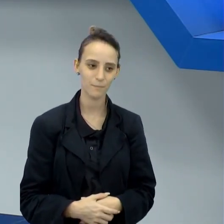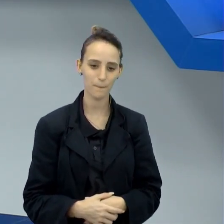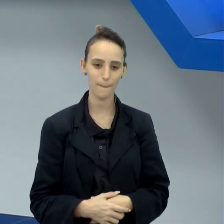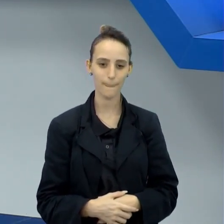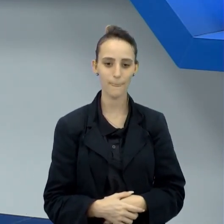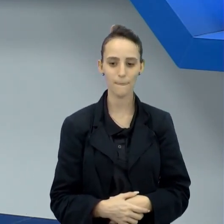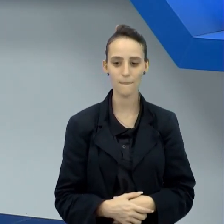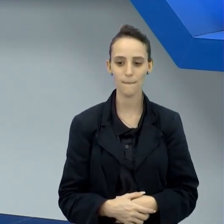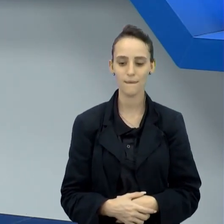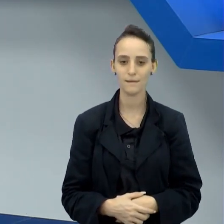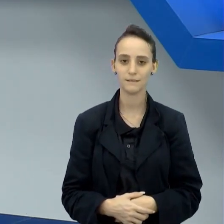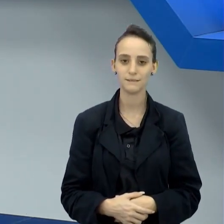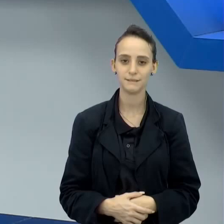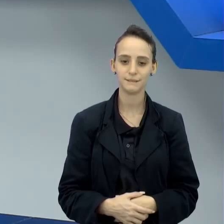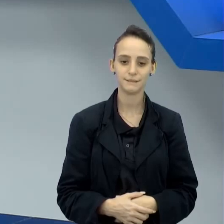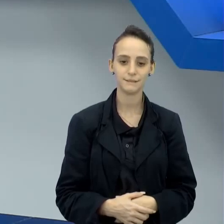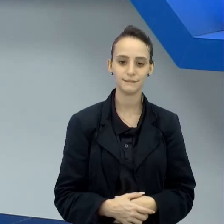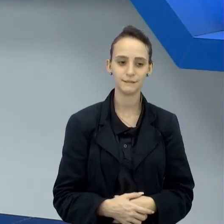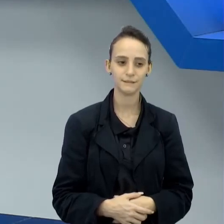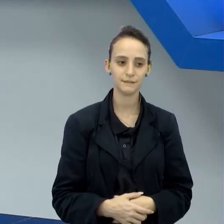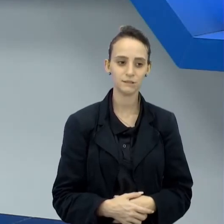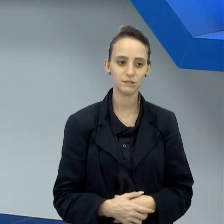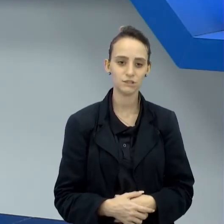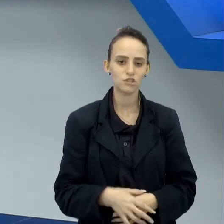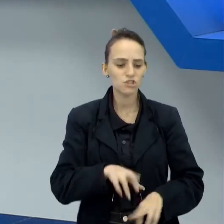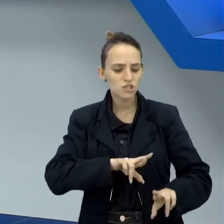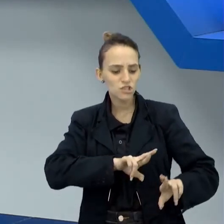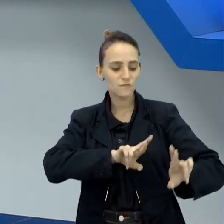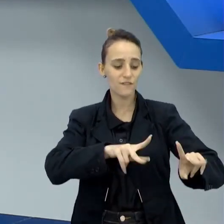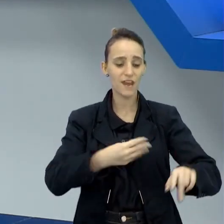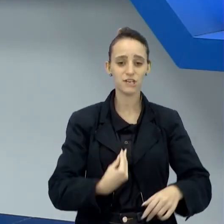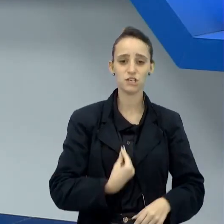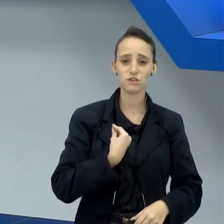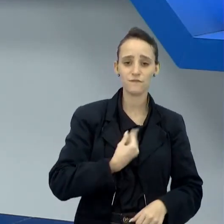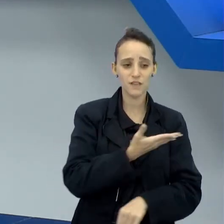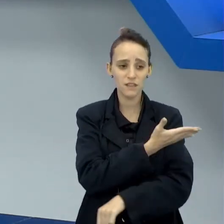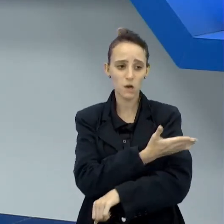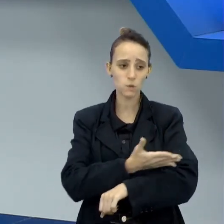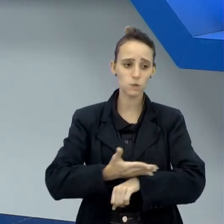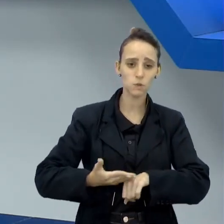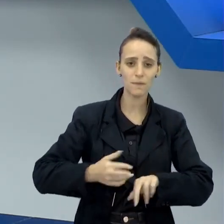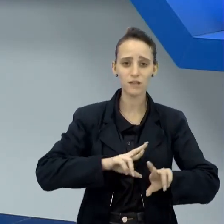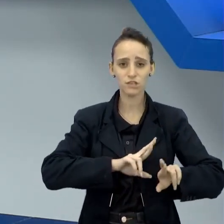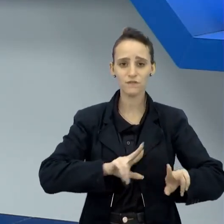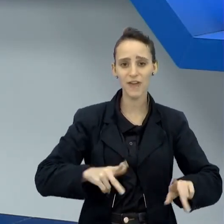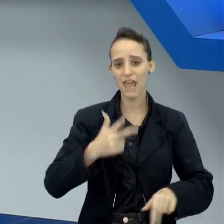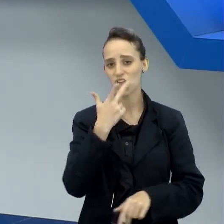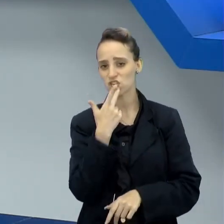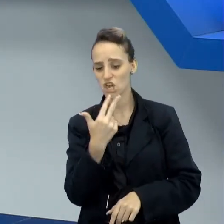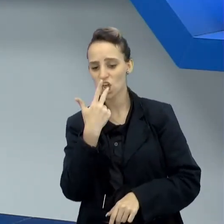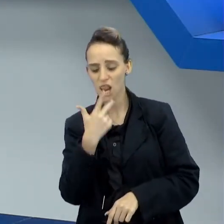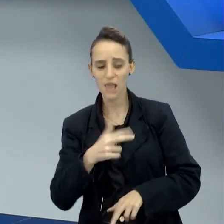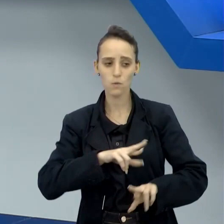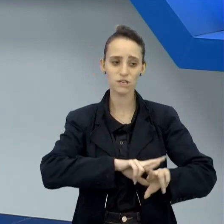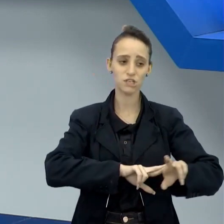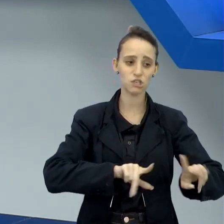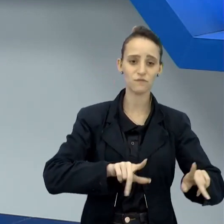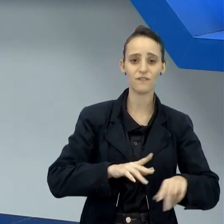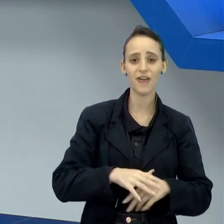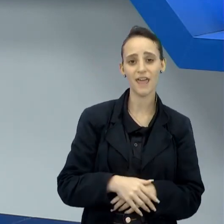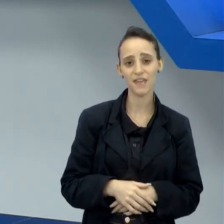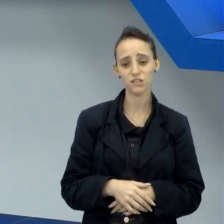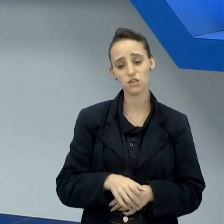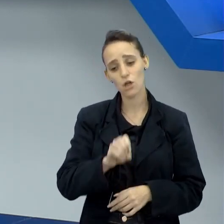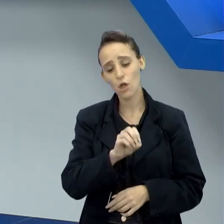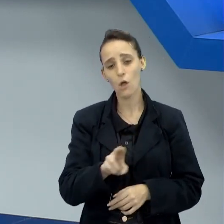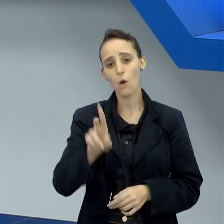distante, distante da nossa realidade, da maneira, da língua, da história, dos comportamentos de uma cultura, mas pode ser de uma pessoa